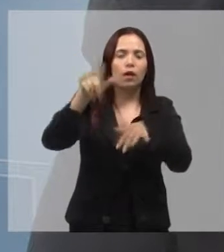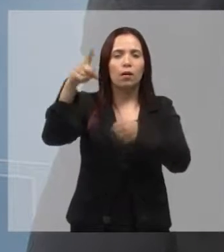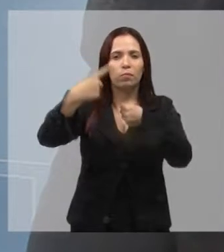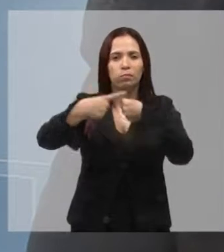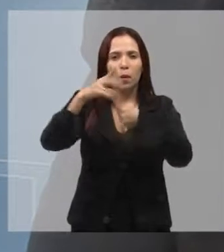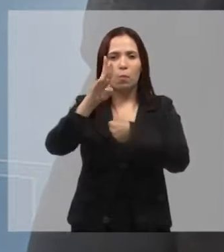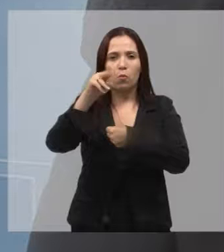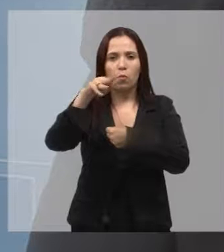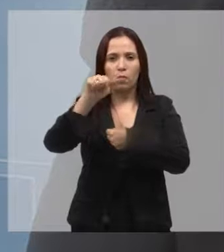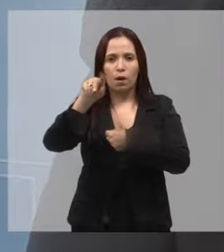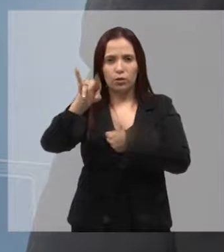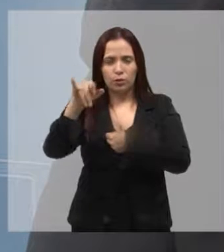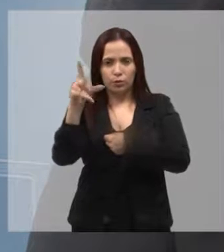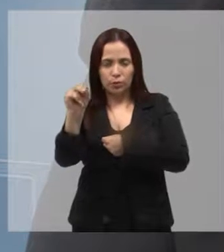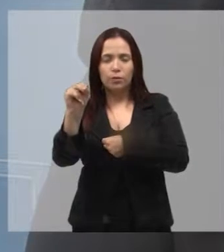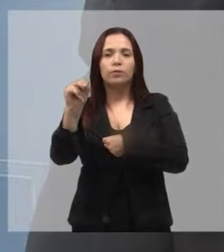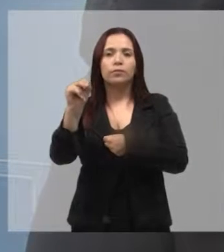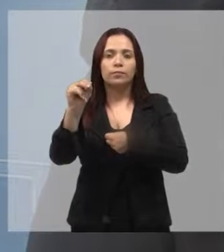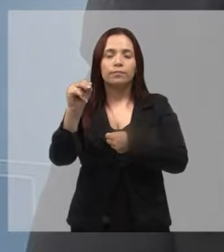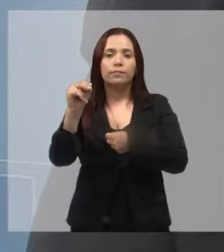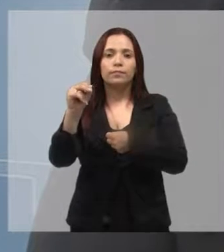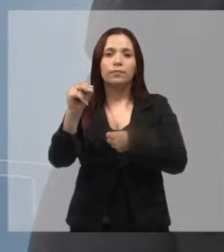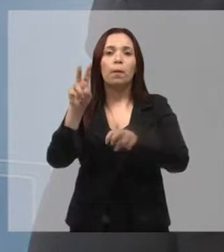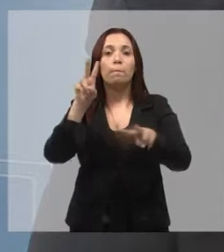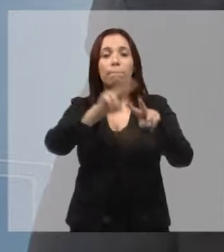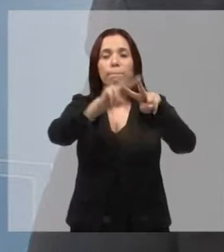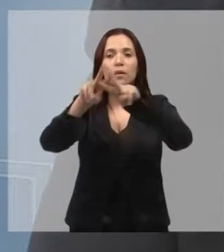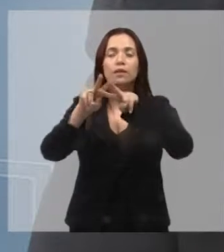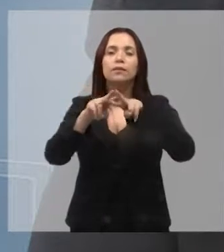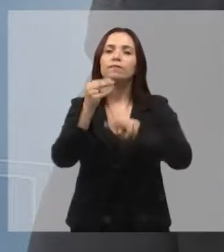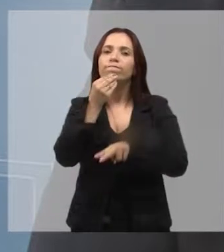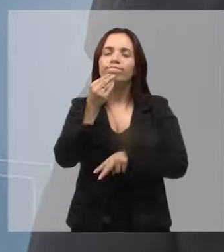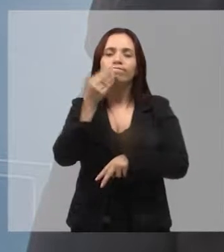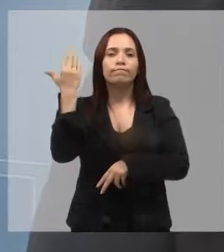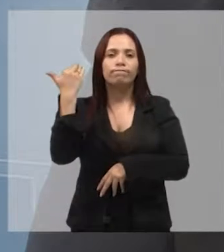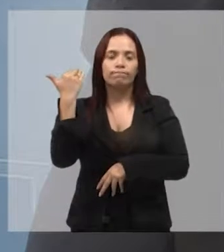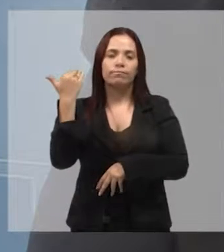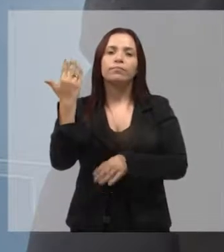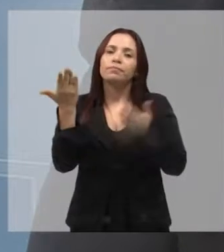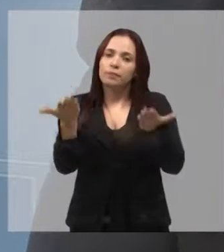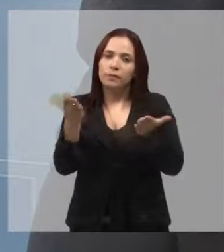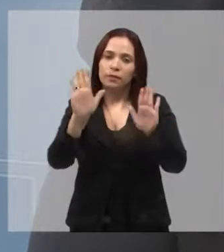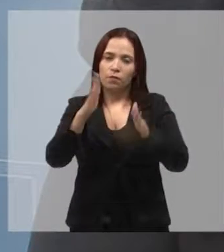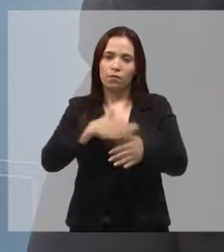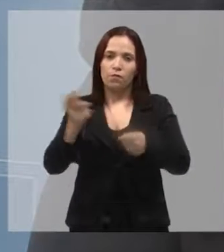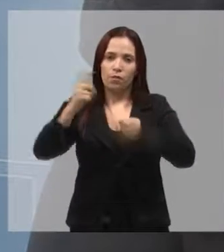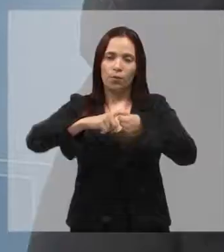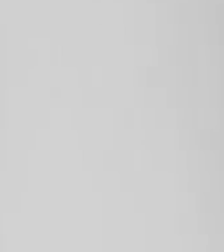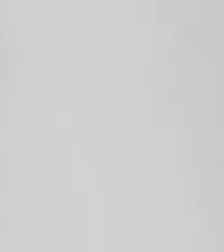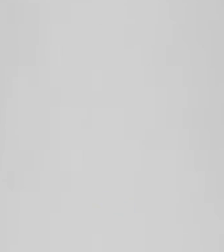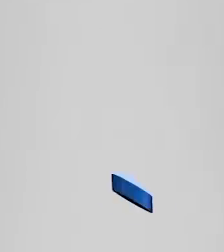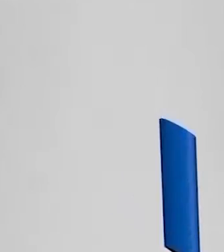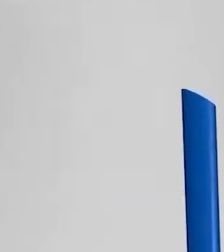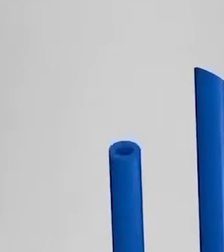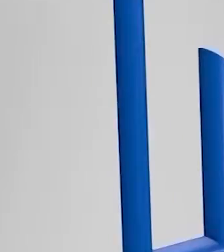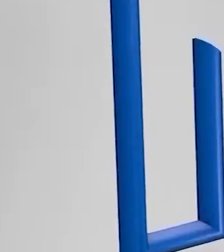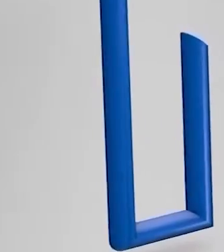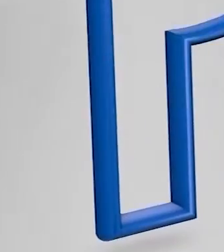das medidas que eram para ter sido tomadas, as prisões que eram para ter sido feitas e ainda não foram. Um instante só, a gente volta já.